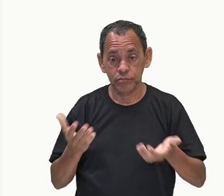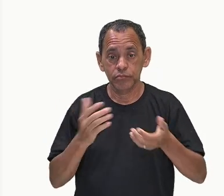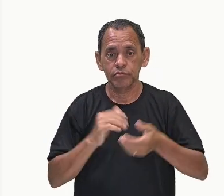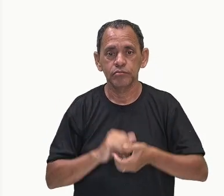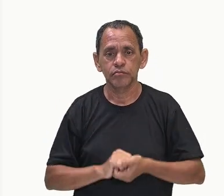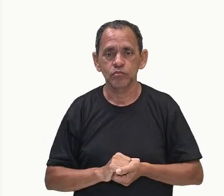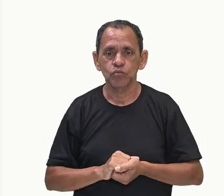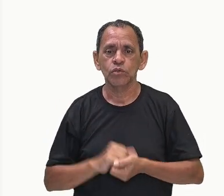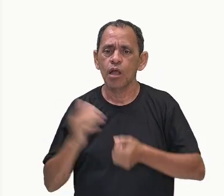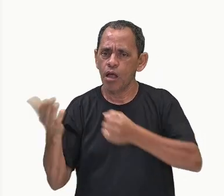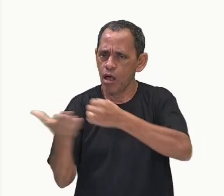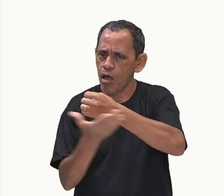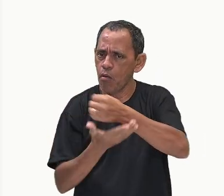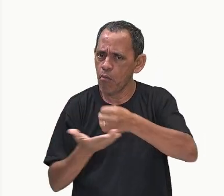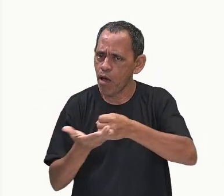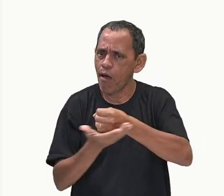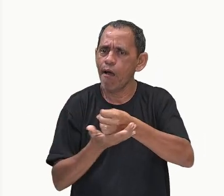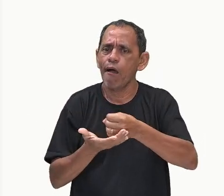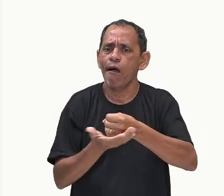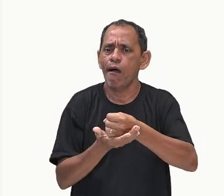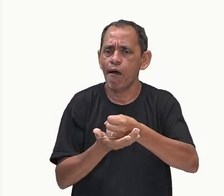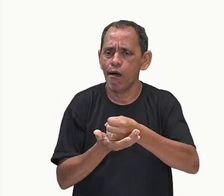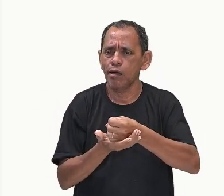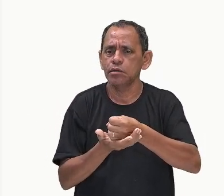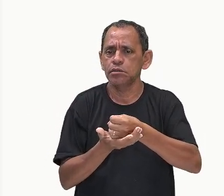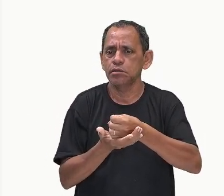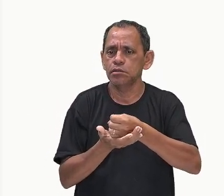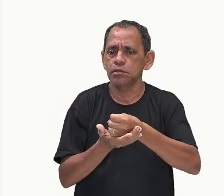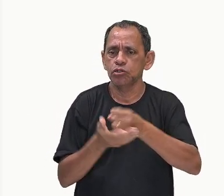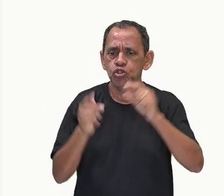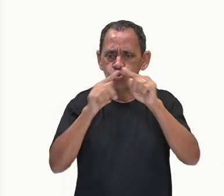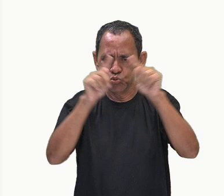nossa base do retângulo nada mais é do que